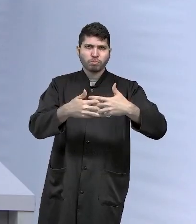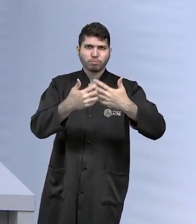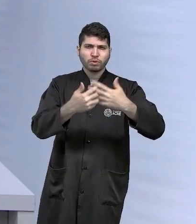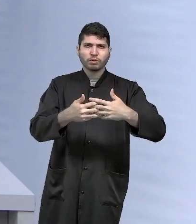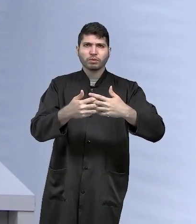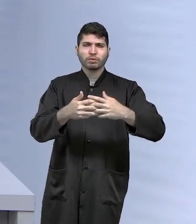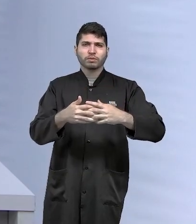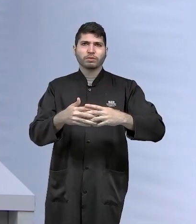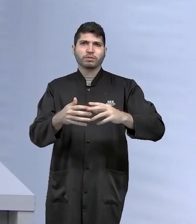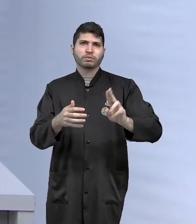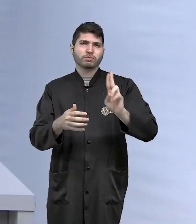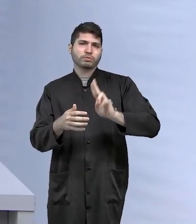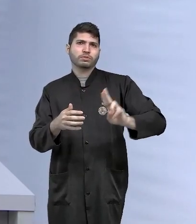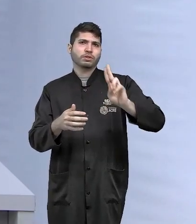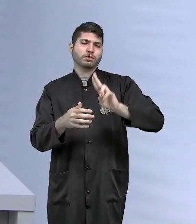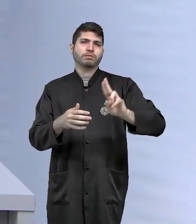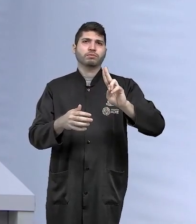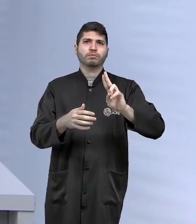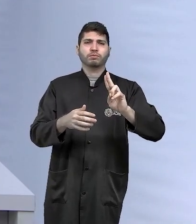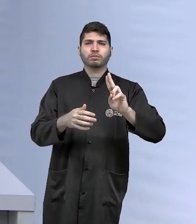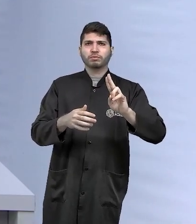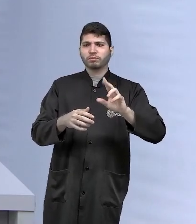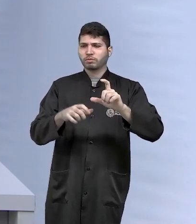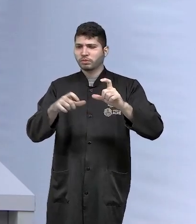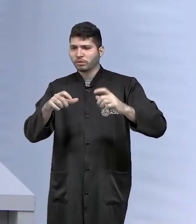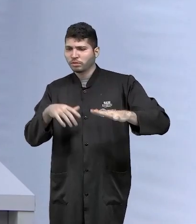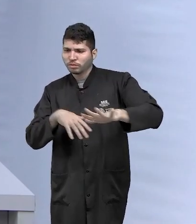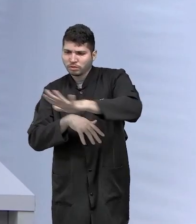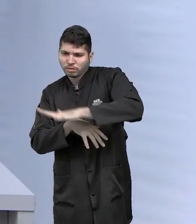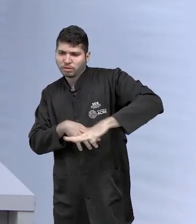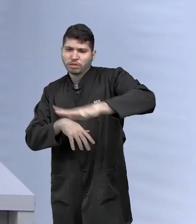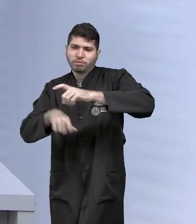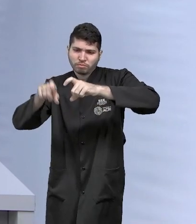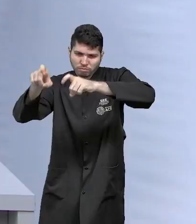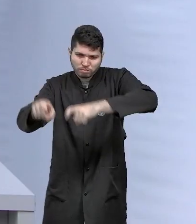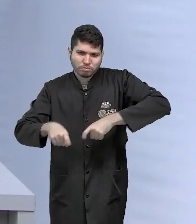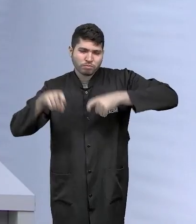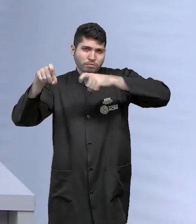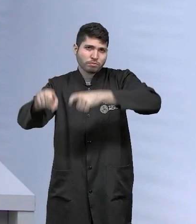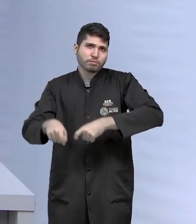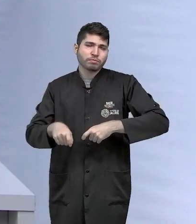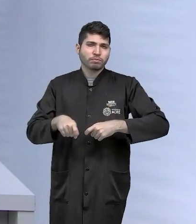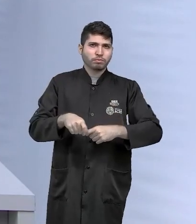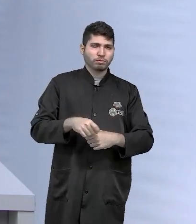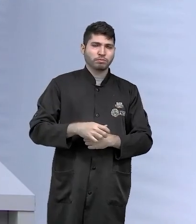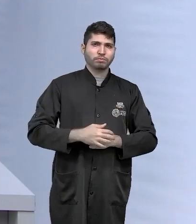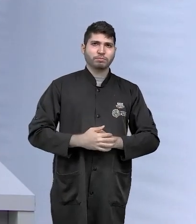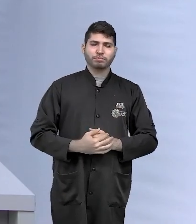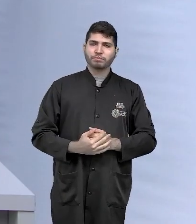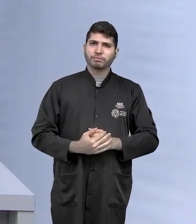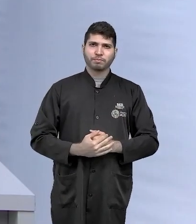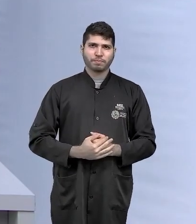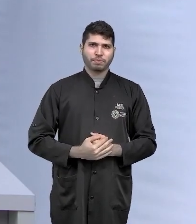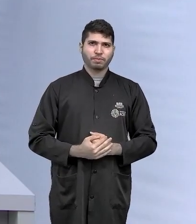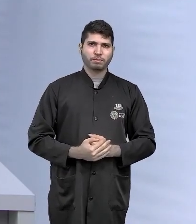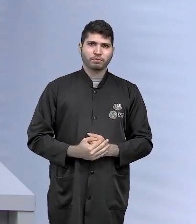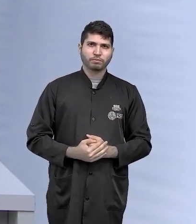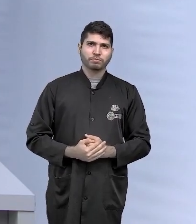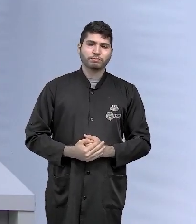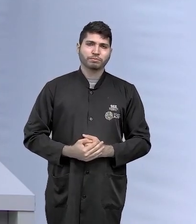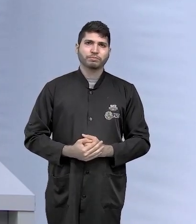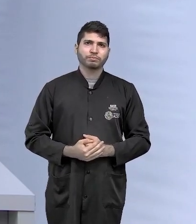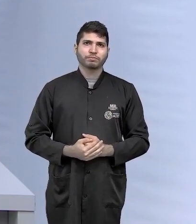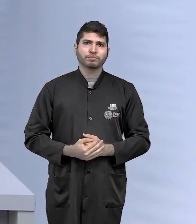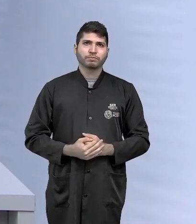rural. Mas quem tem condição de comprar máquina para trabalhar na terra? Não é o pequeno produtor, e sim o grande